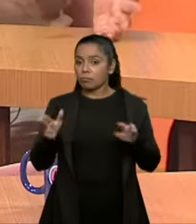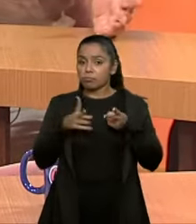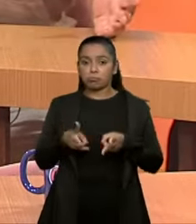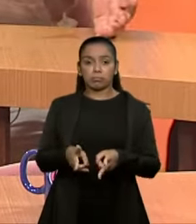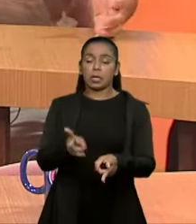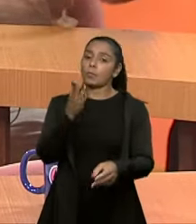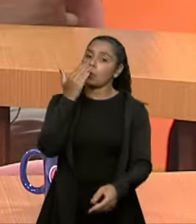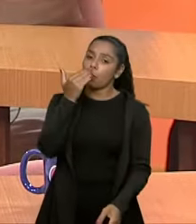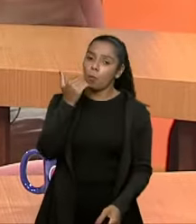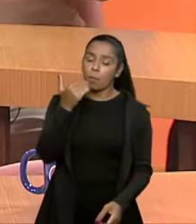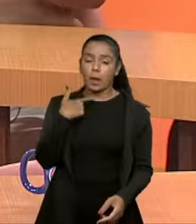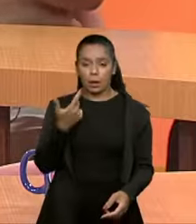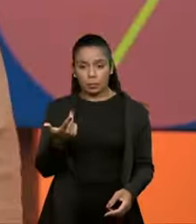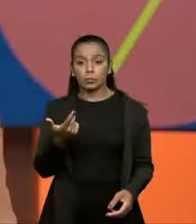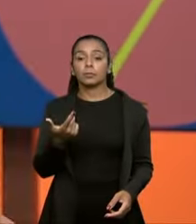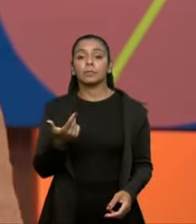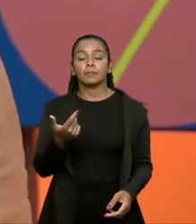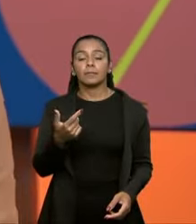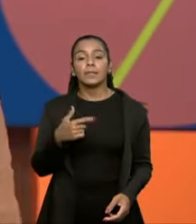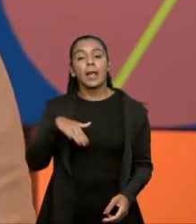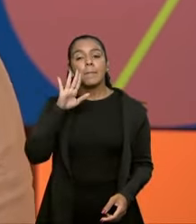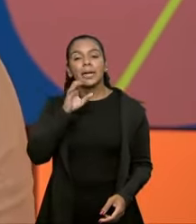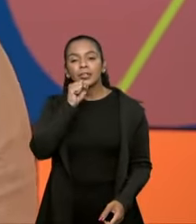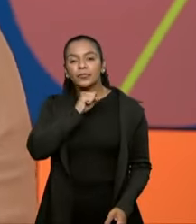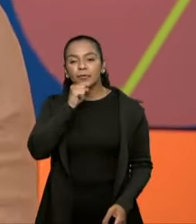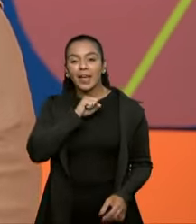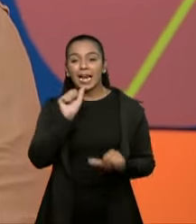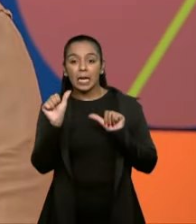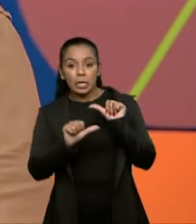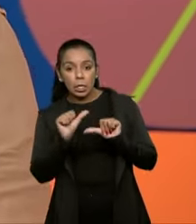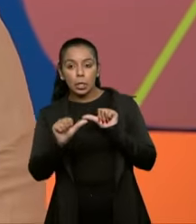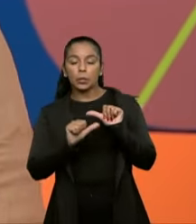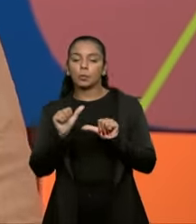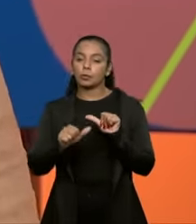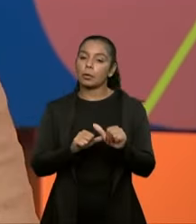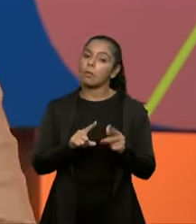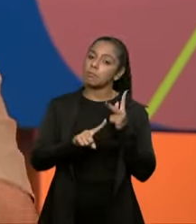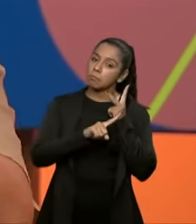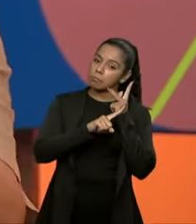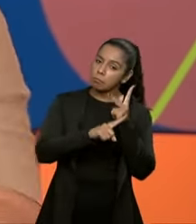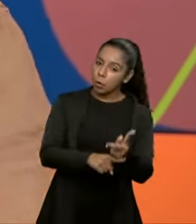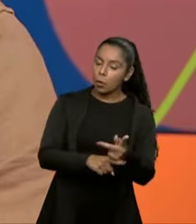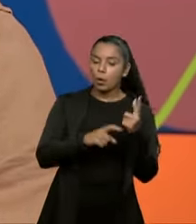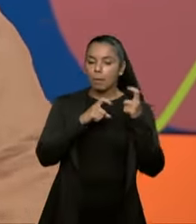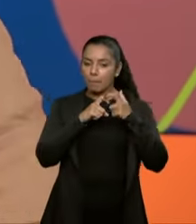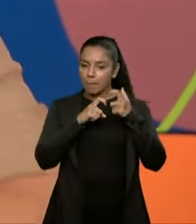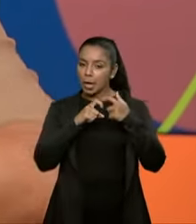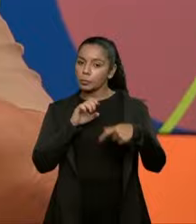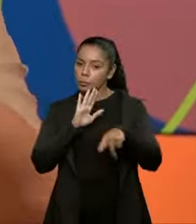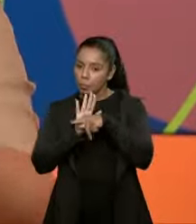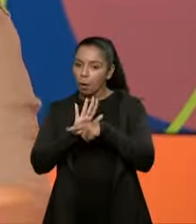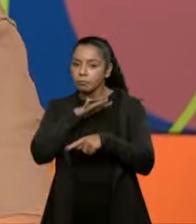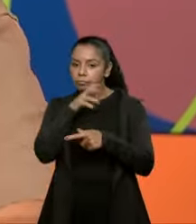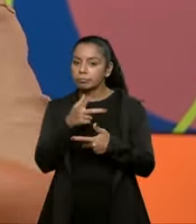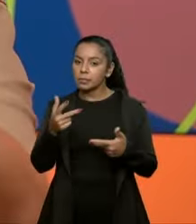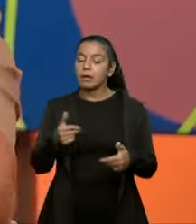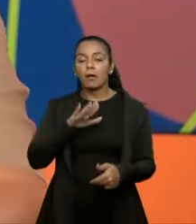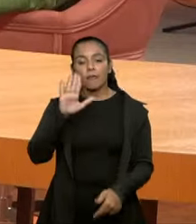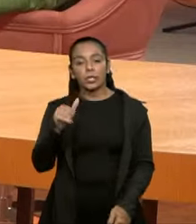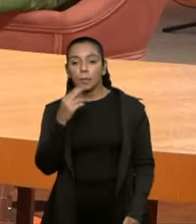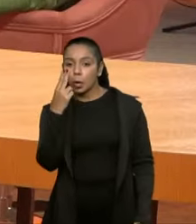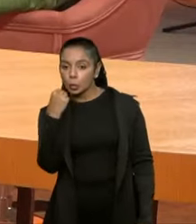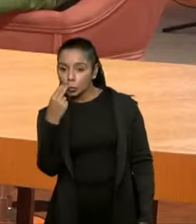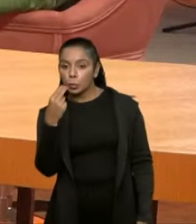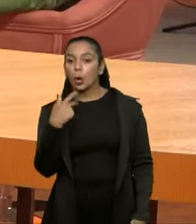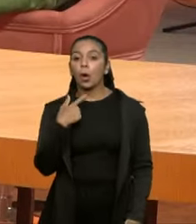todas nasceram comendo comida natural. Só a mais velha que fez uma transição. Então, correto, você procura o seu veterinário, que vai chamar um nutrólogo, vai chamar um zootecnista, né, que são os que